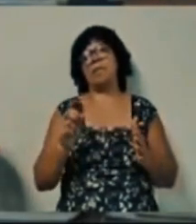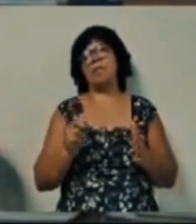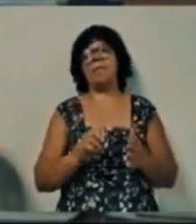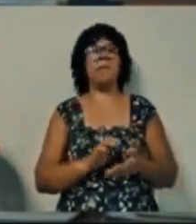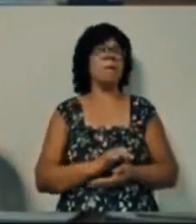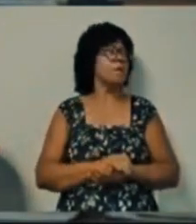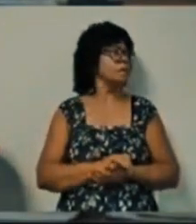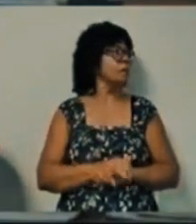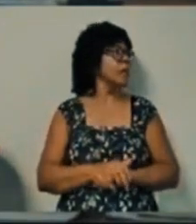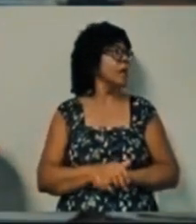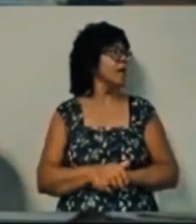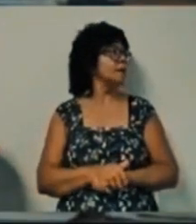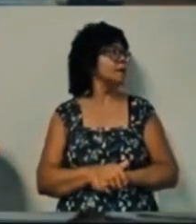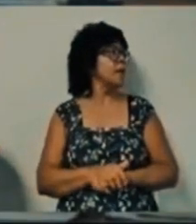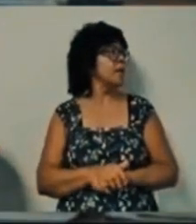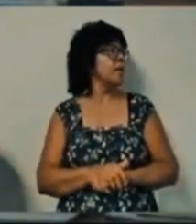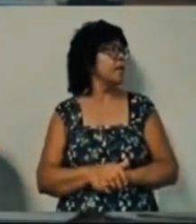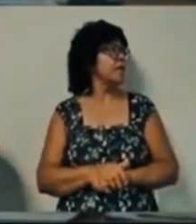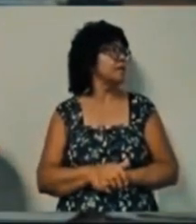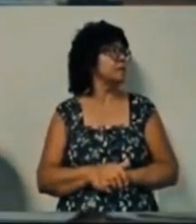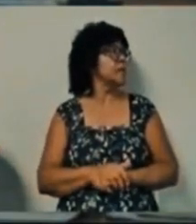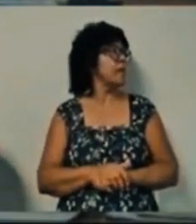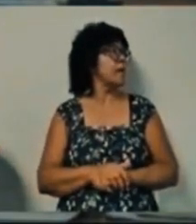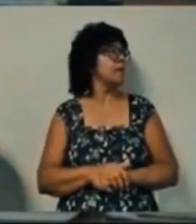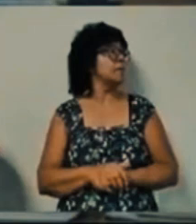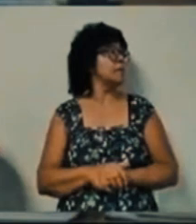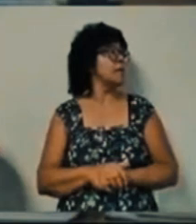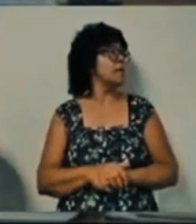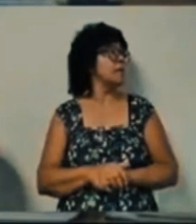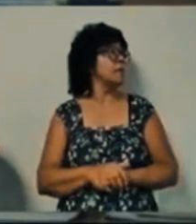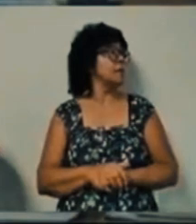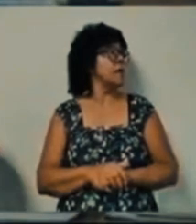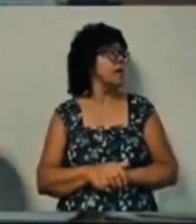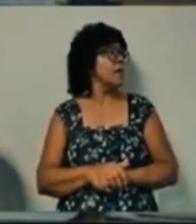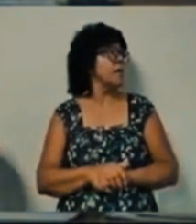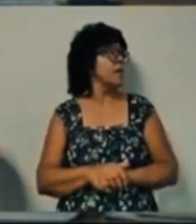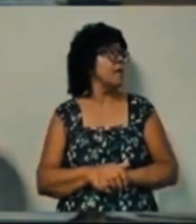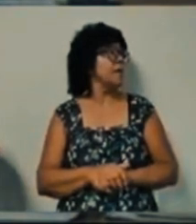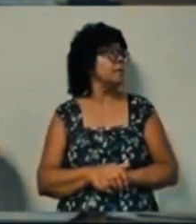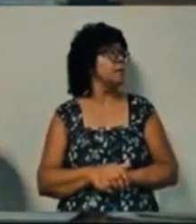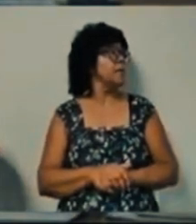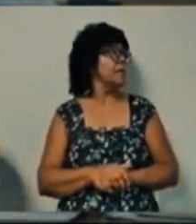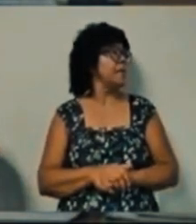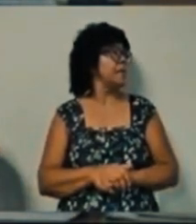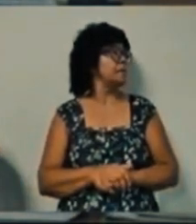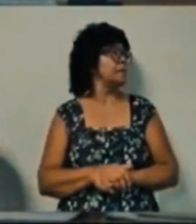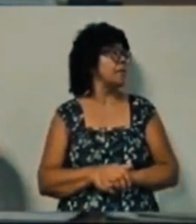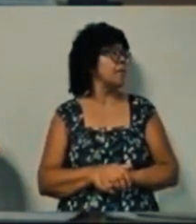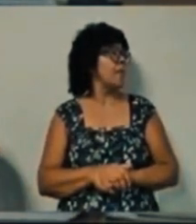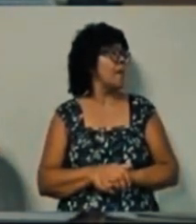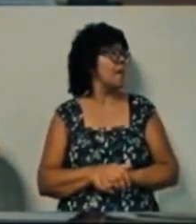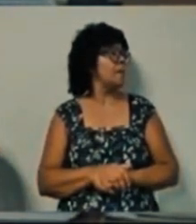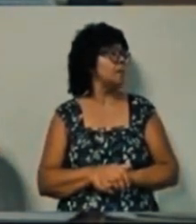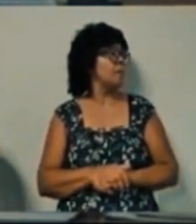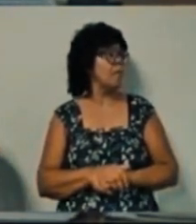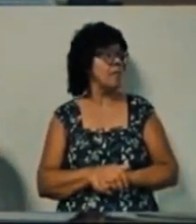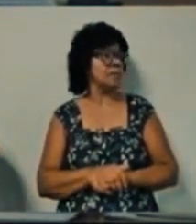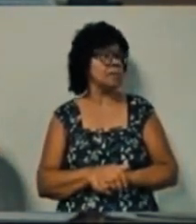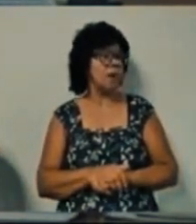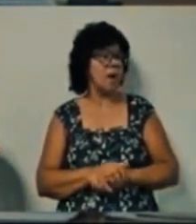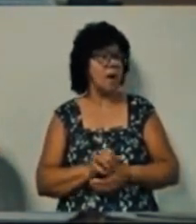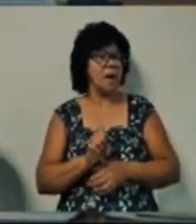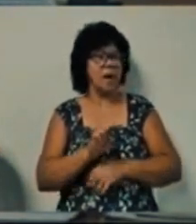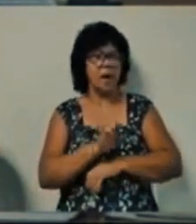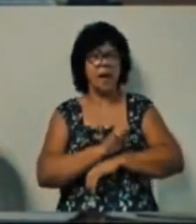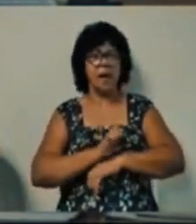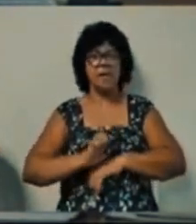alguns versículos da palavra do Senhor. O meu coração está queimando esta palavra que o Espírito Santo ministrou ao